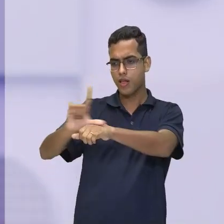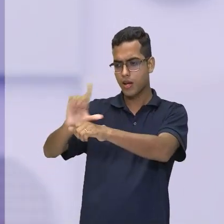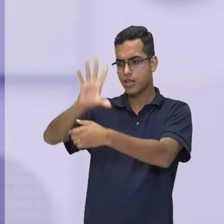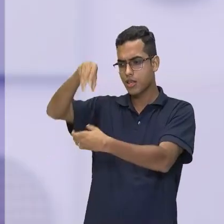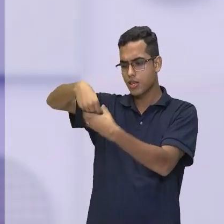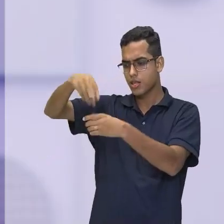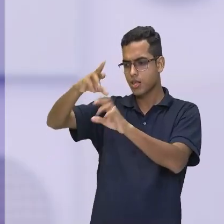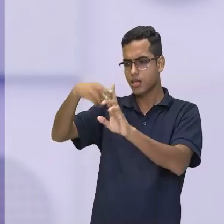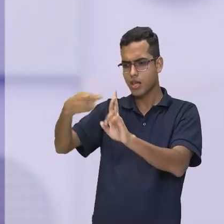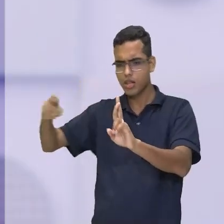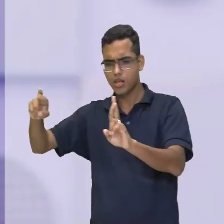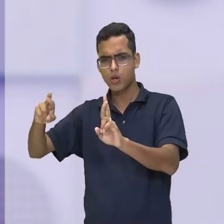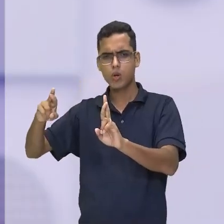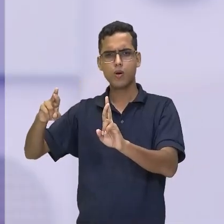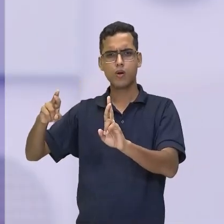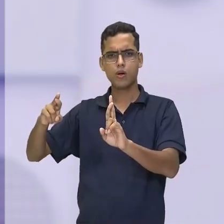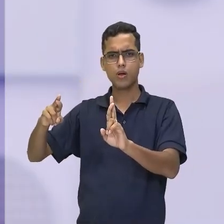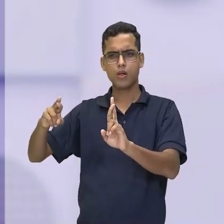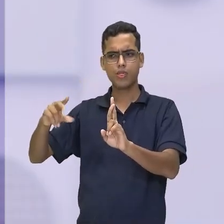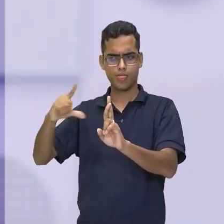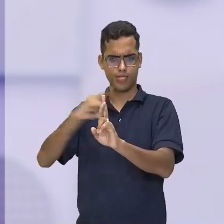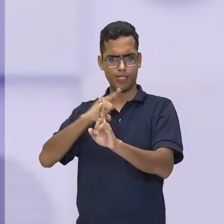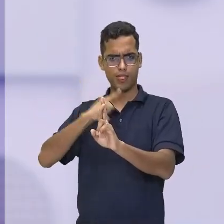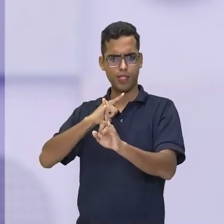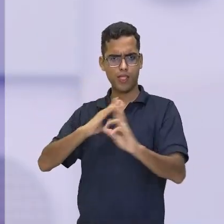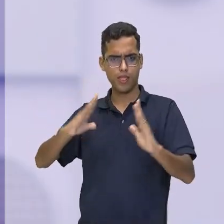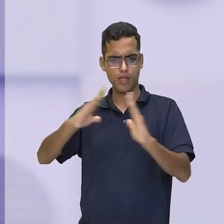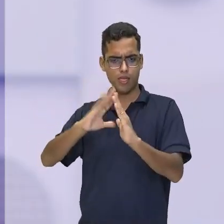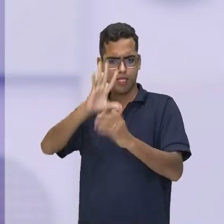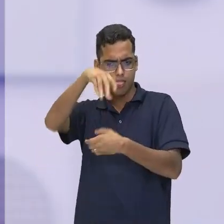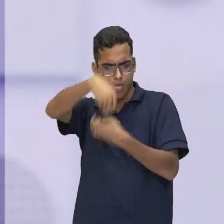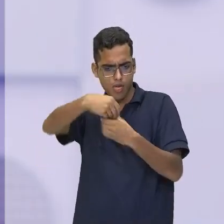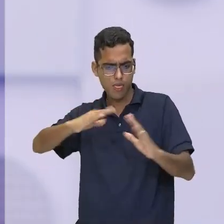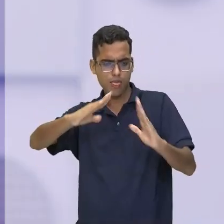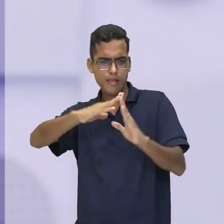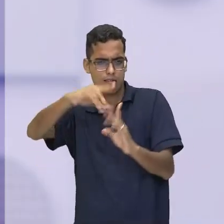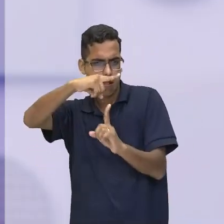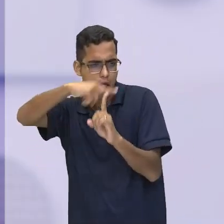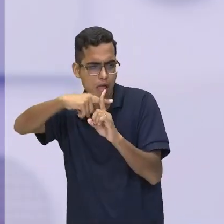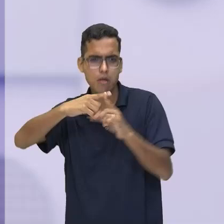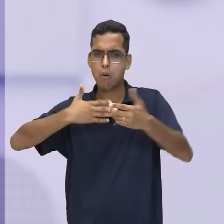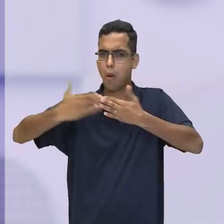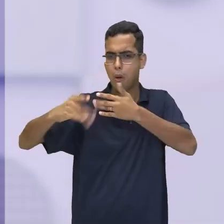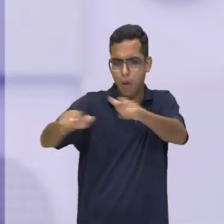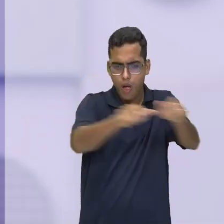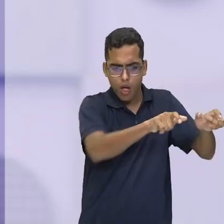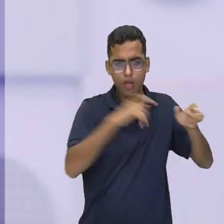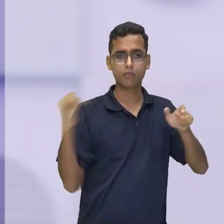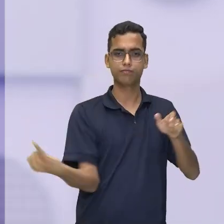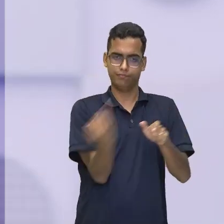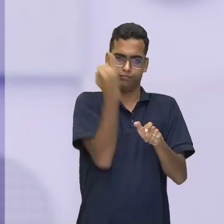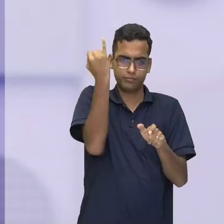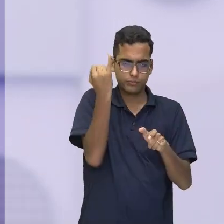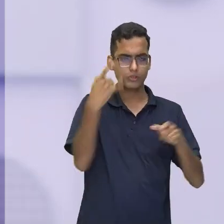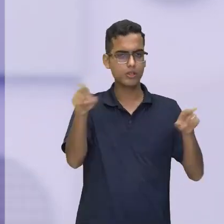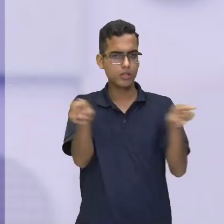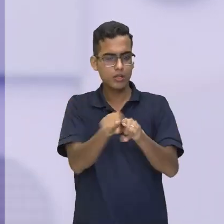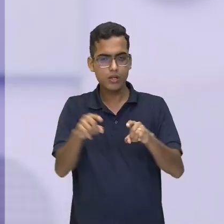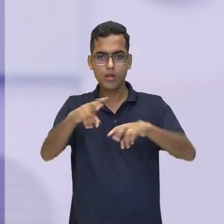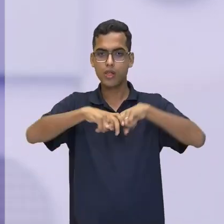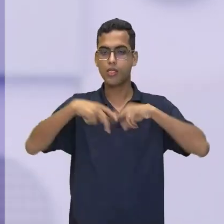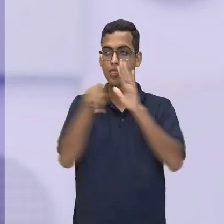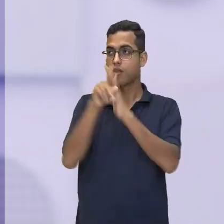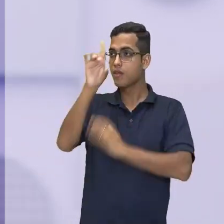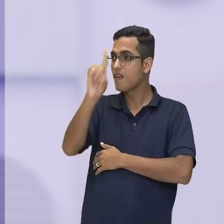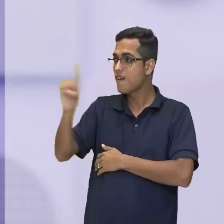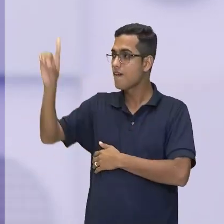religioso. Né? Porque Deus, ele é invisível, né? O conceito de Deus, a ideia que nós temos de Deus é um ser invisível